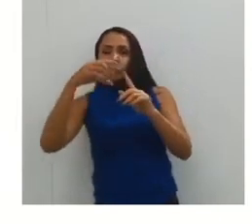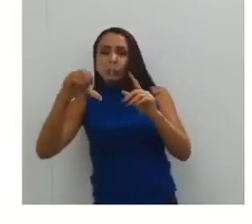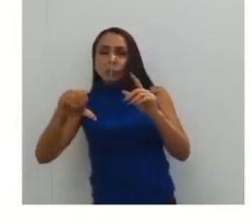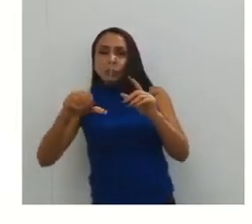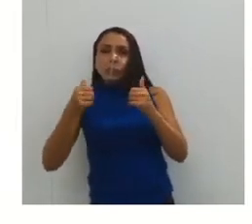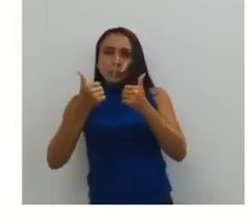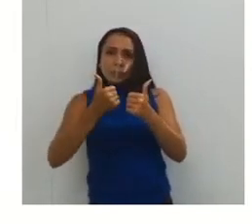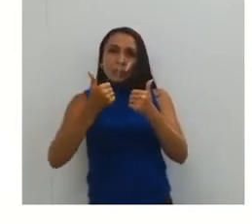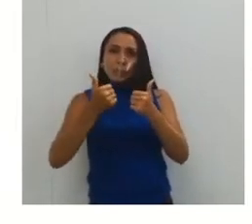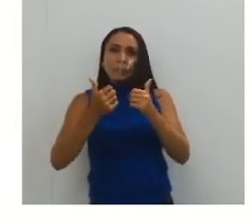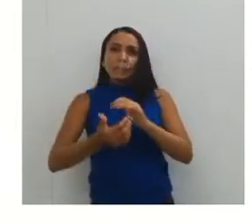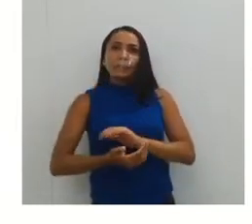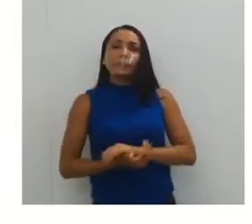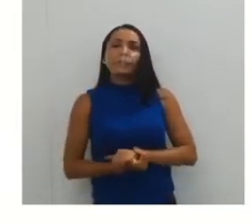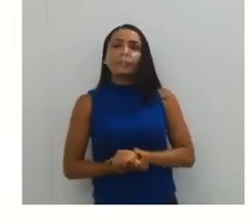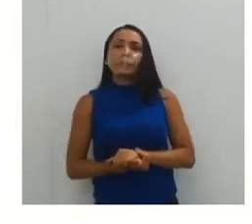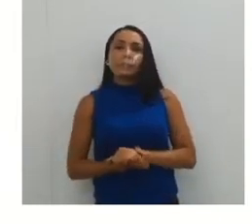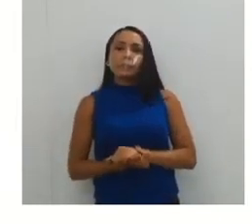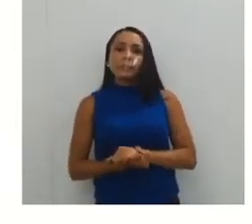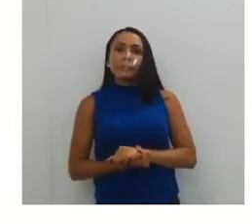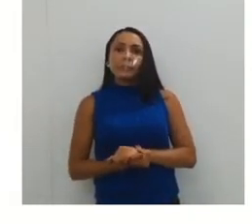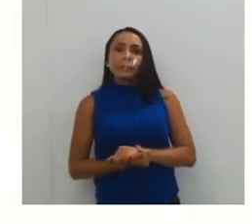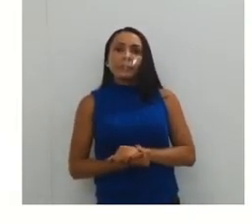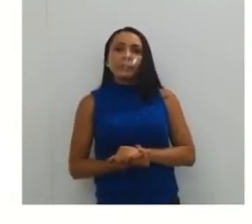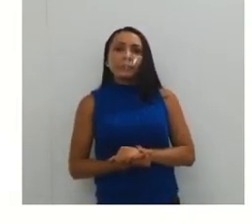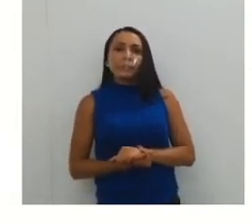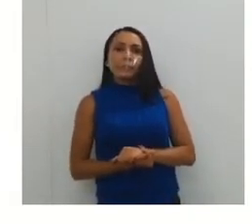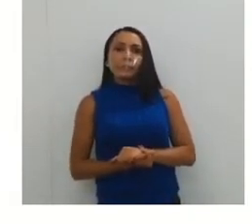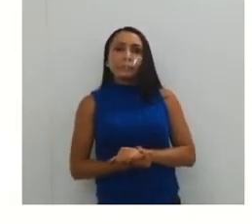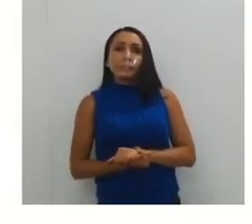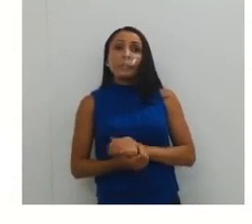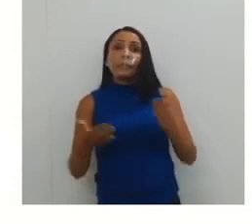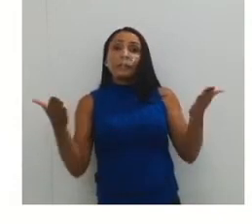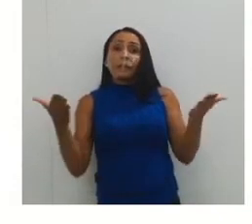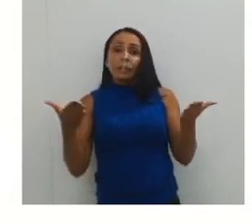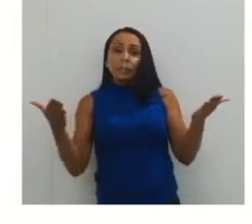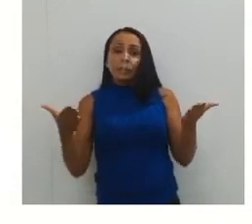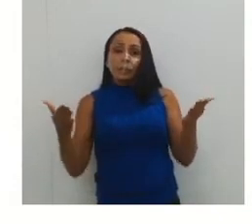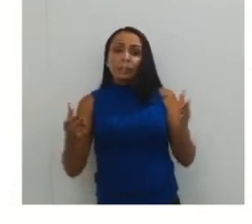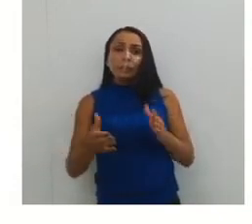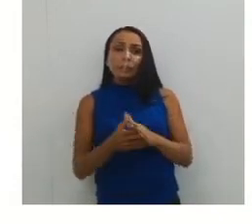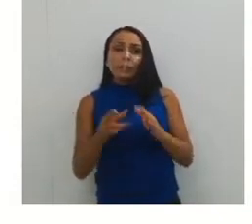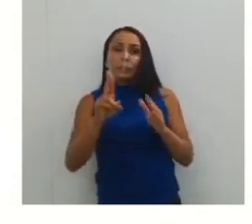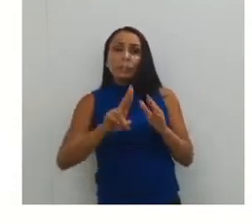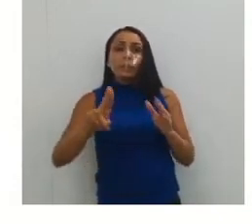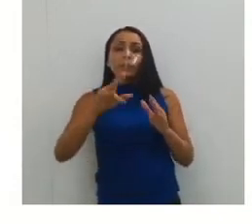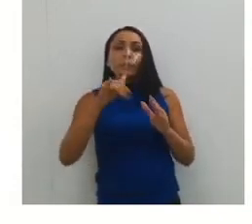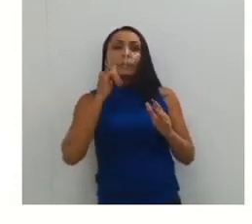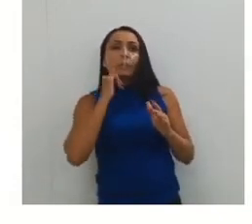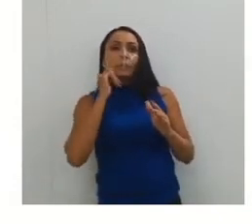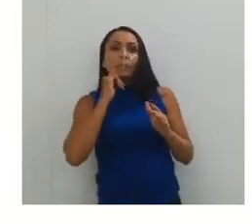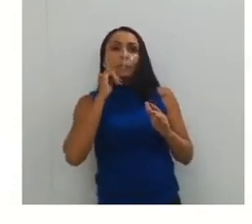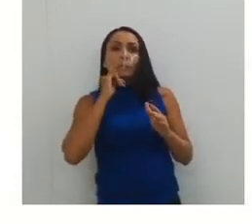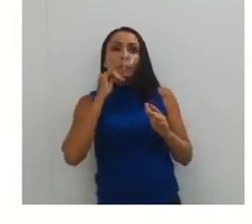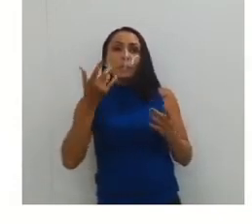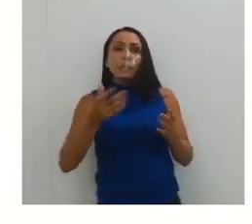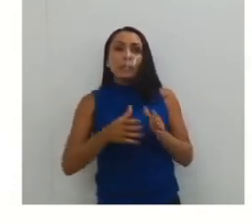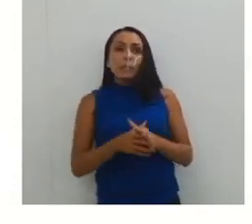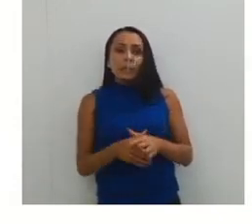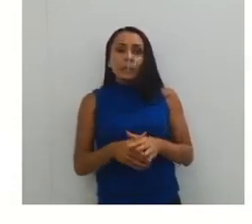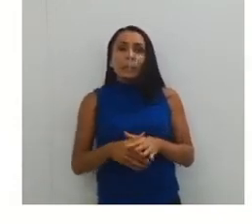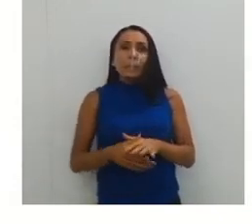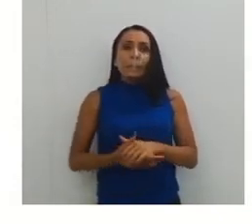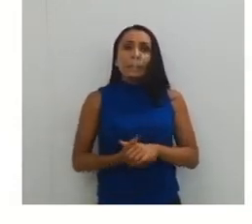Então, a área da casa, x ao quadrado menos 6x mais 9. E agora, usando aquele exemplo da